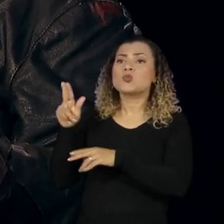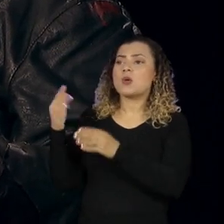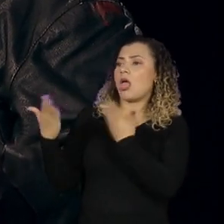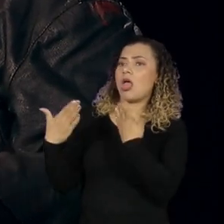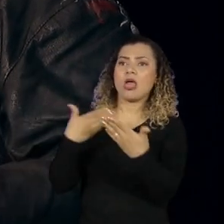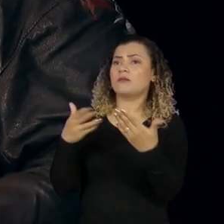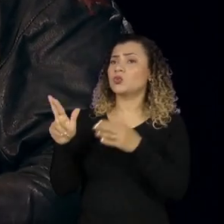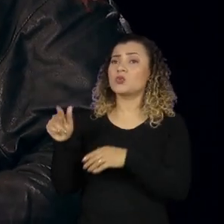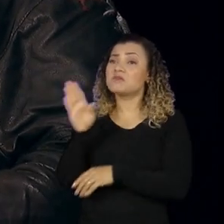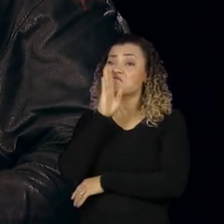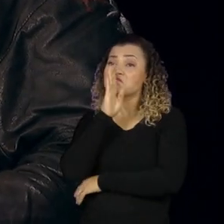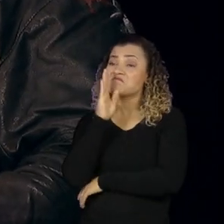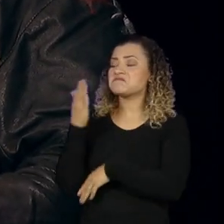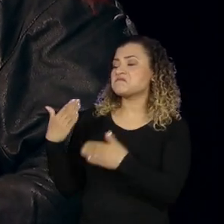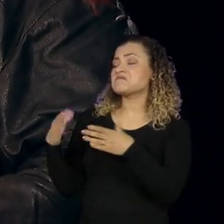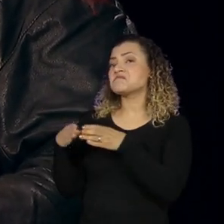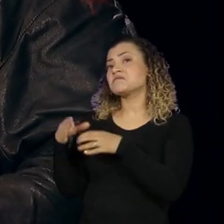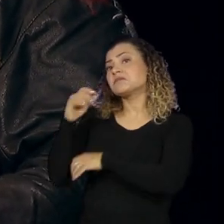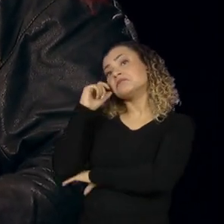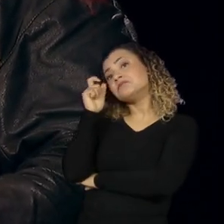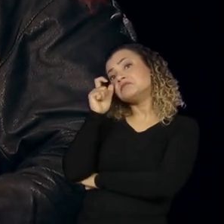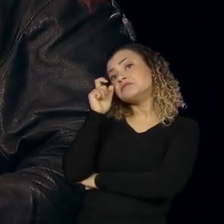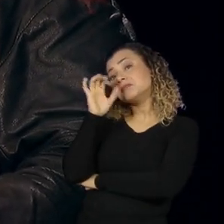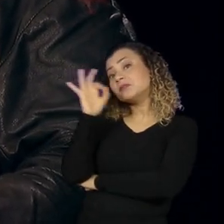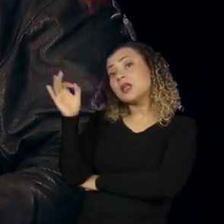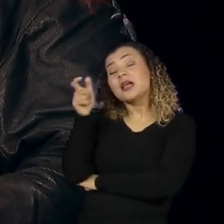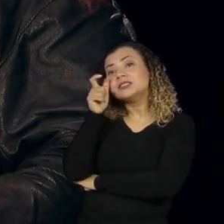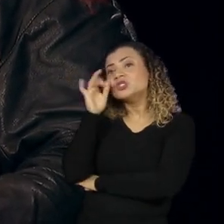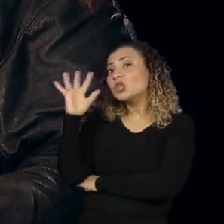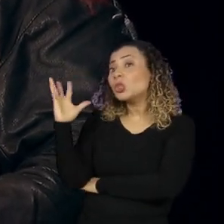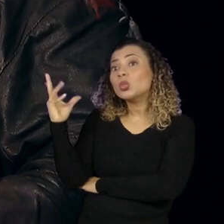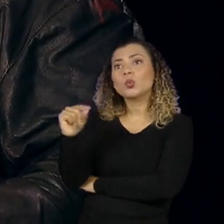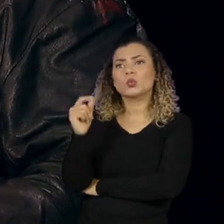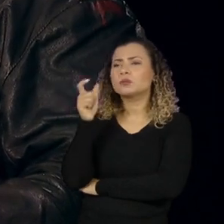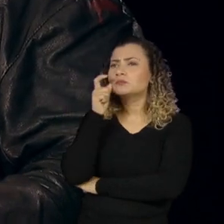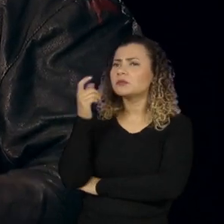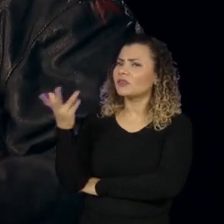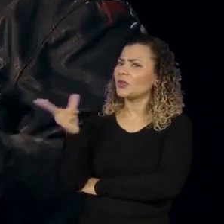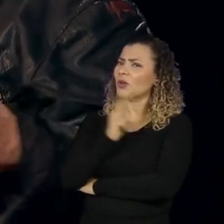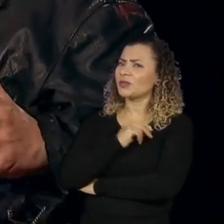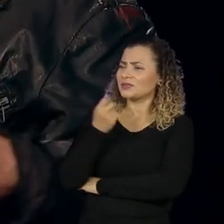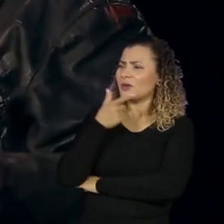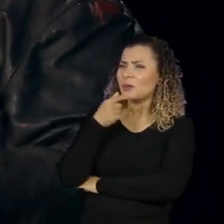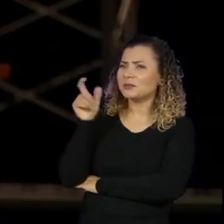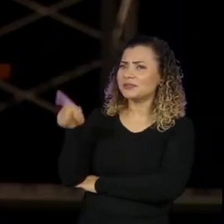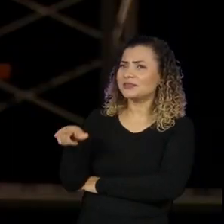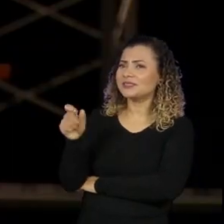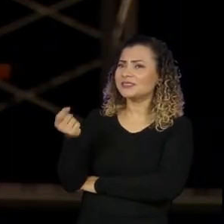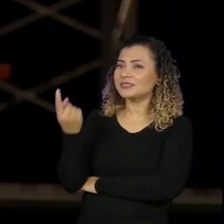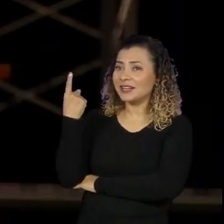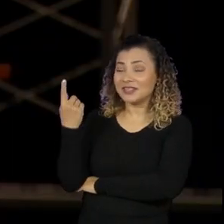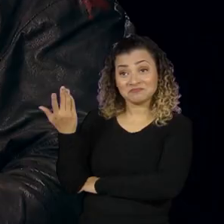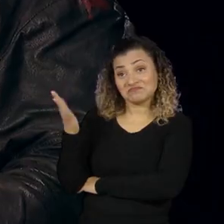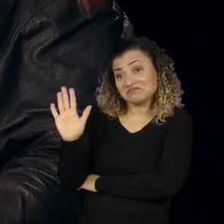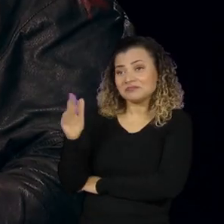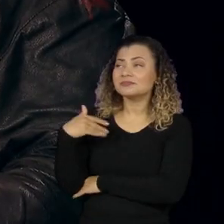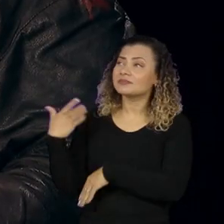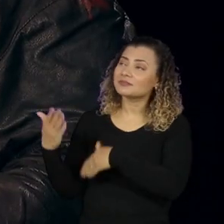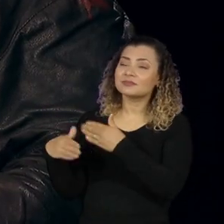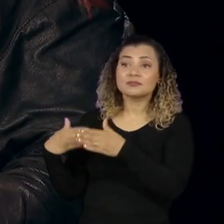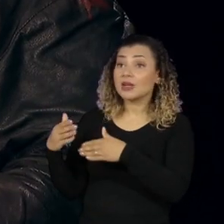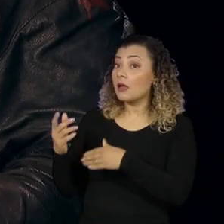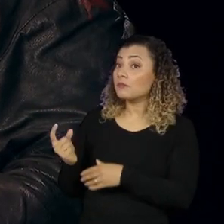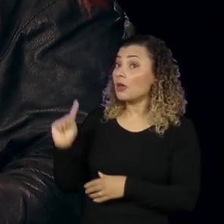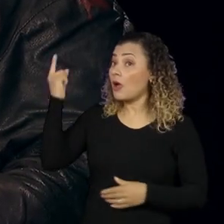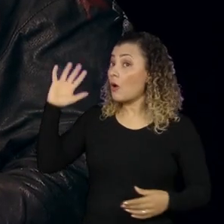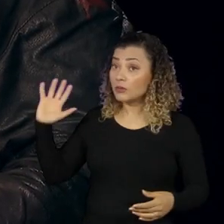ficava ali quieto e tal. Pá. Falei, eu vim assistir todas as peças. Eu falei, cara estranho, né? Fica ali, tá. E aí um dia, do nada,